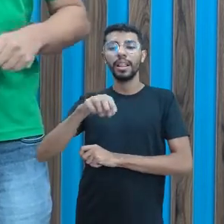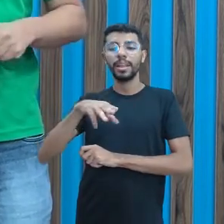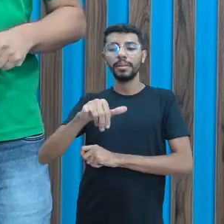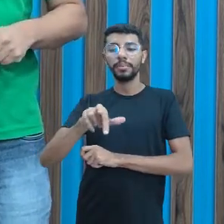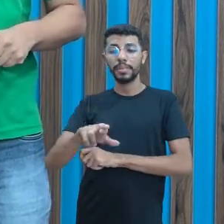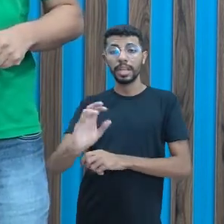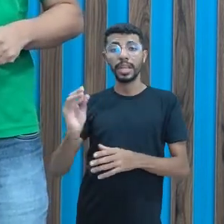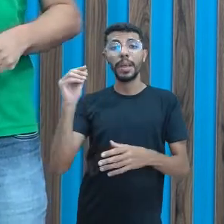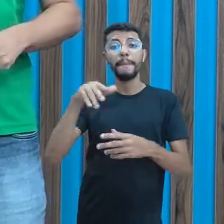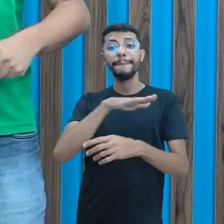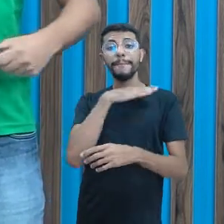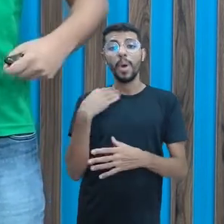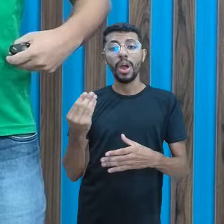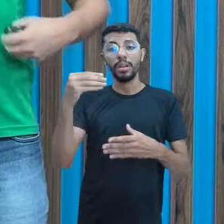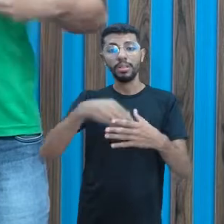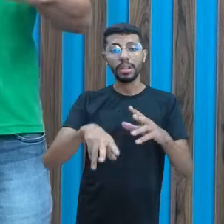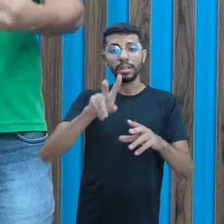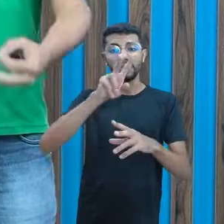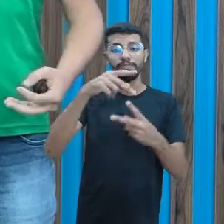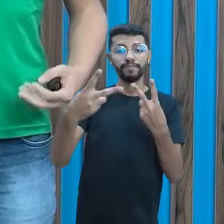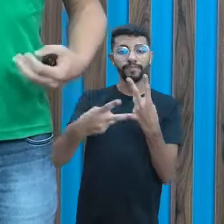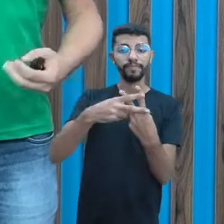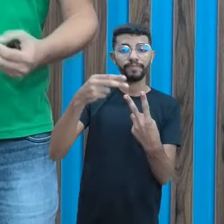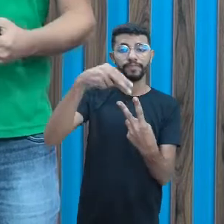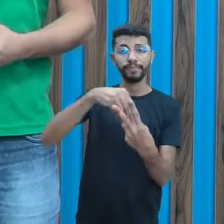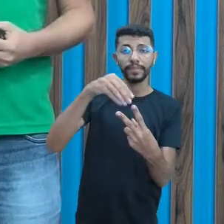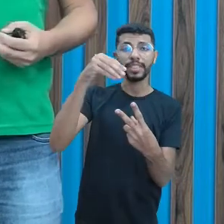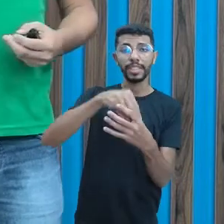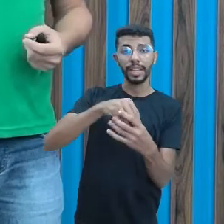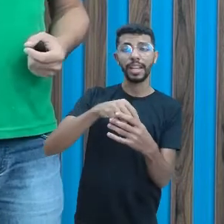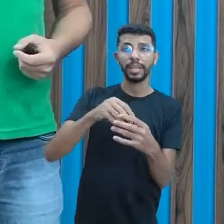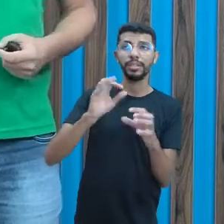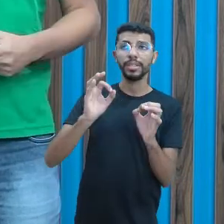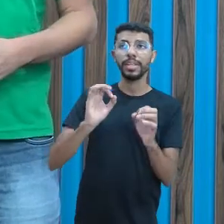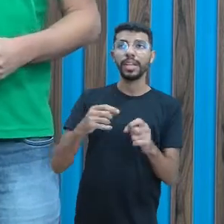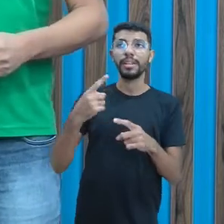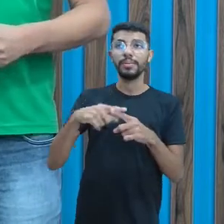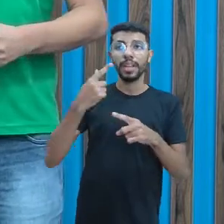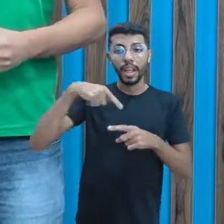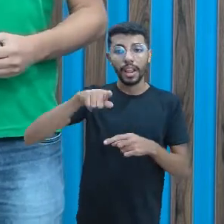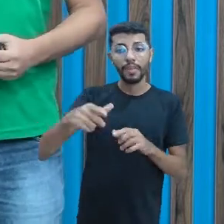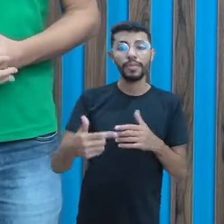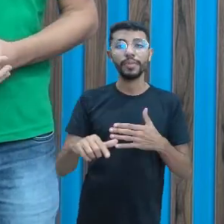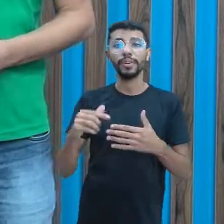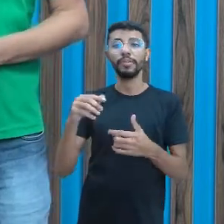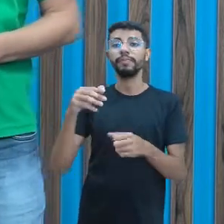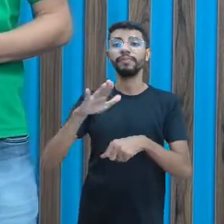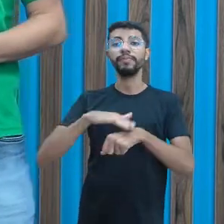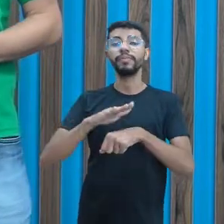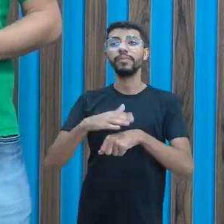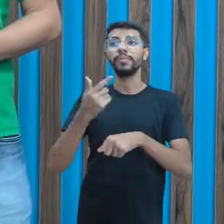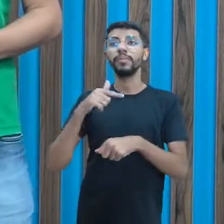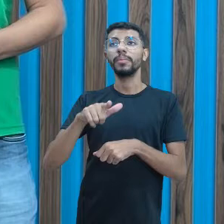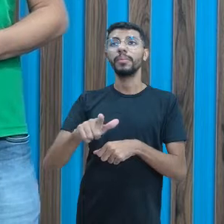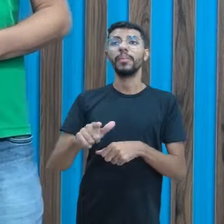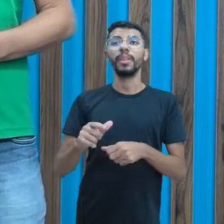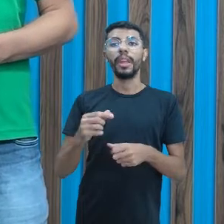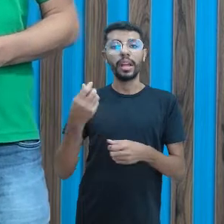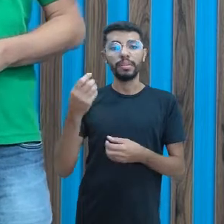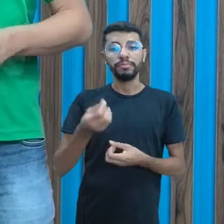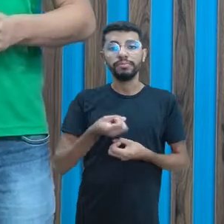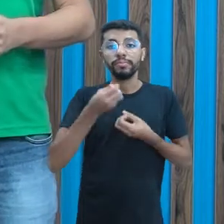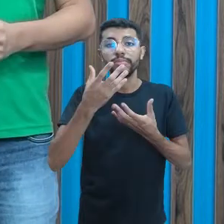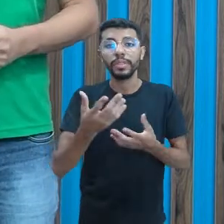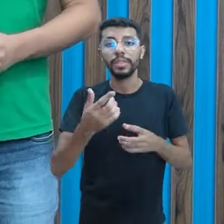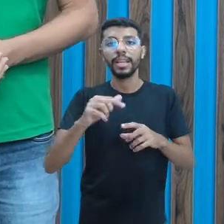da ditadura, e ele tinha ido por conta própria, inclusive prestar um depoimento, e aparece lá enforcado, né, como